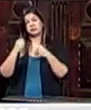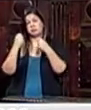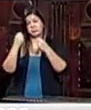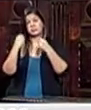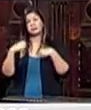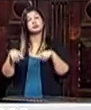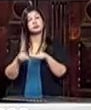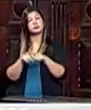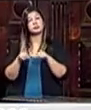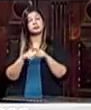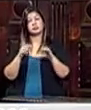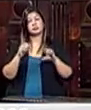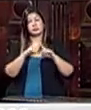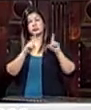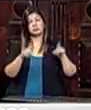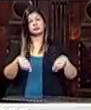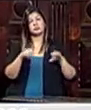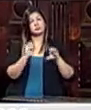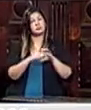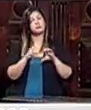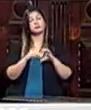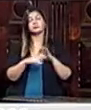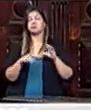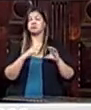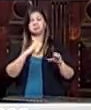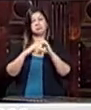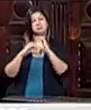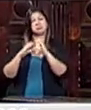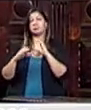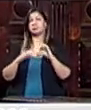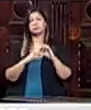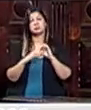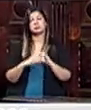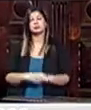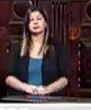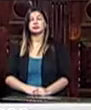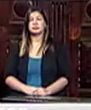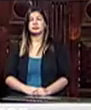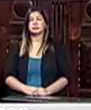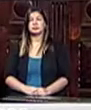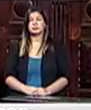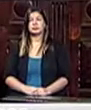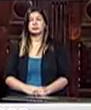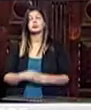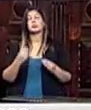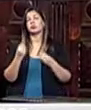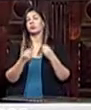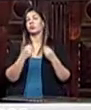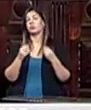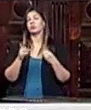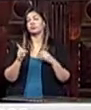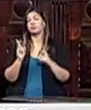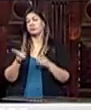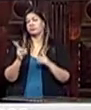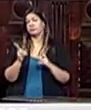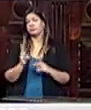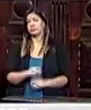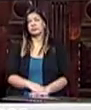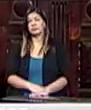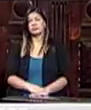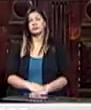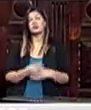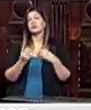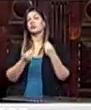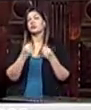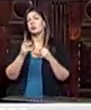nem do sistema Globo, nem dos meios de comunicação. Como ele vai se sustentar no poder? Como ele